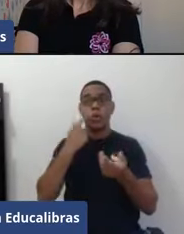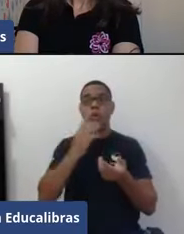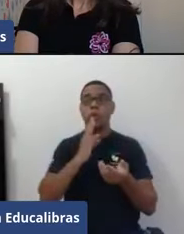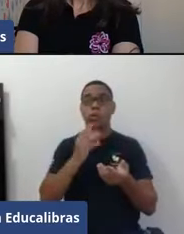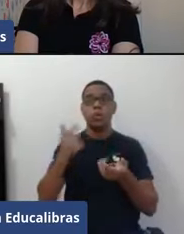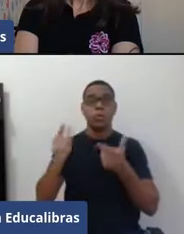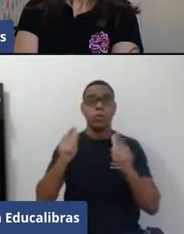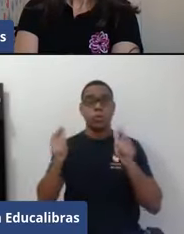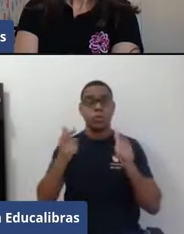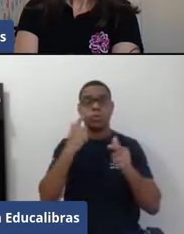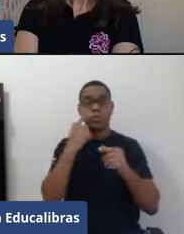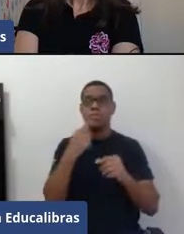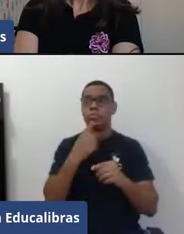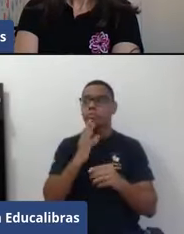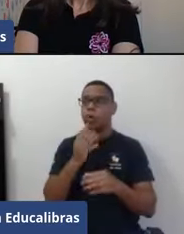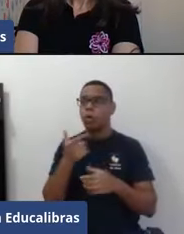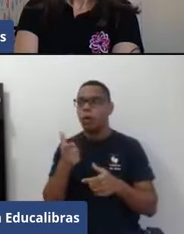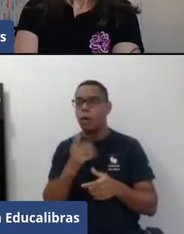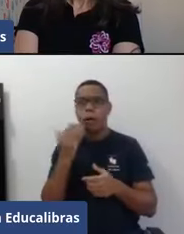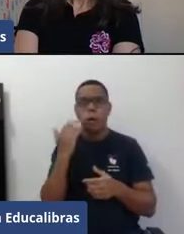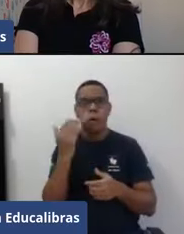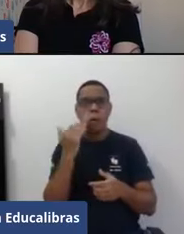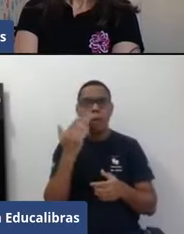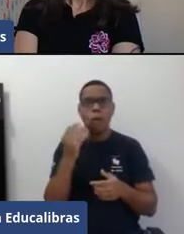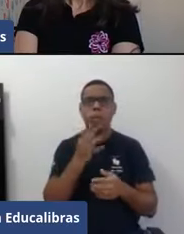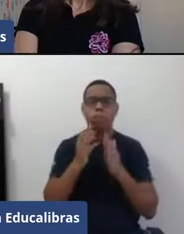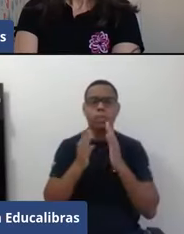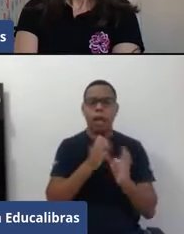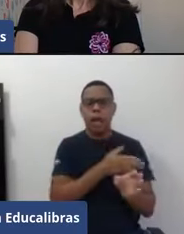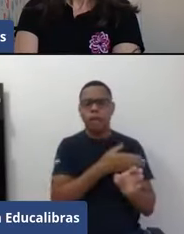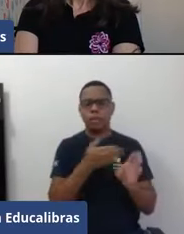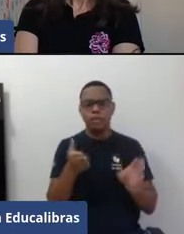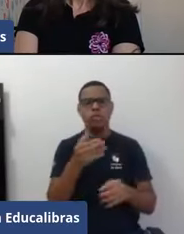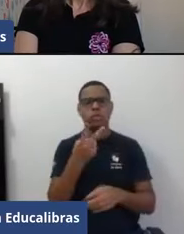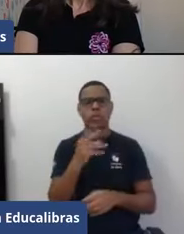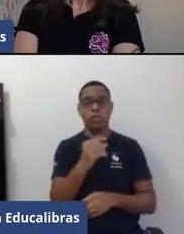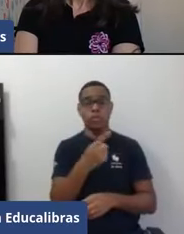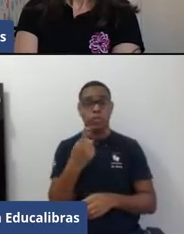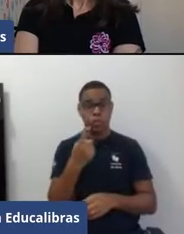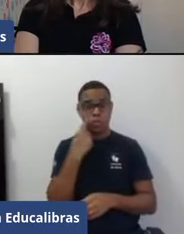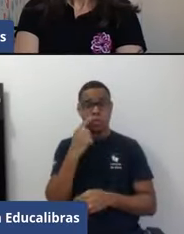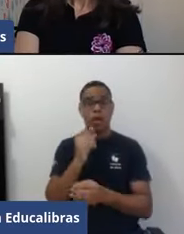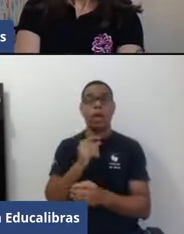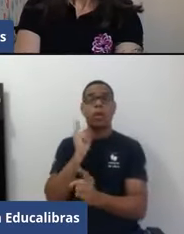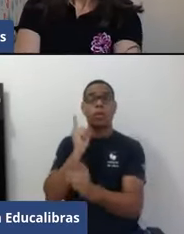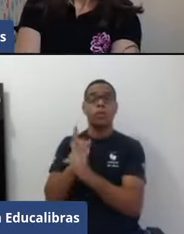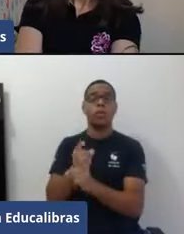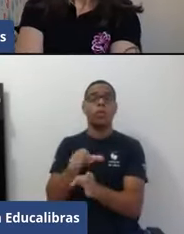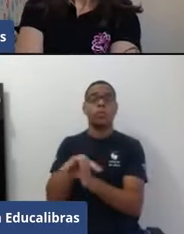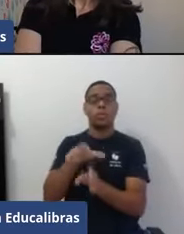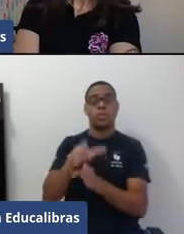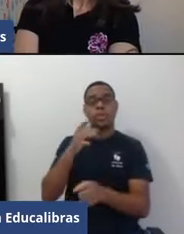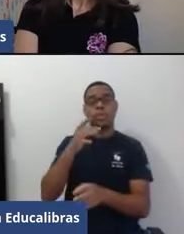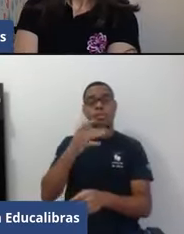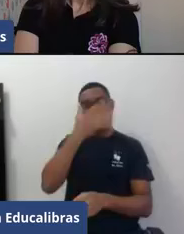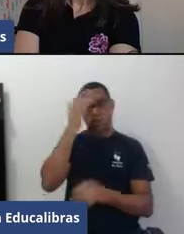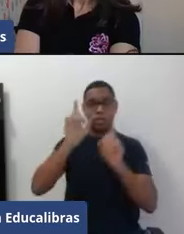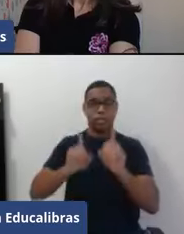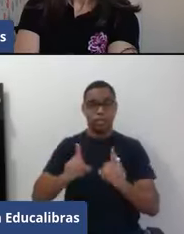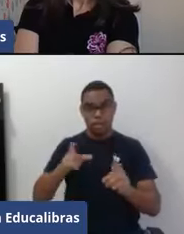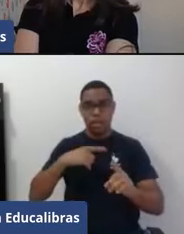nesses conhecimentos eu fui chegando até que em 2001 eu cheguei até o Conselho Municipal da Pessoa com Deficiência. Aí